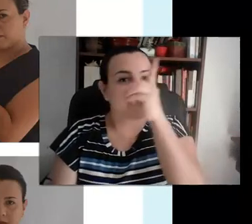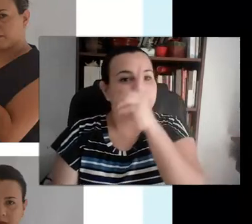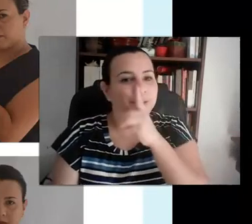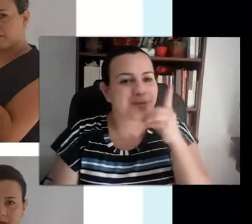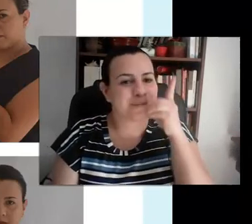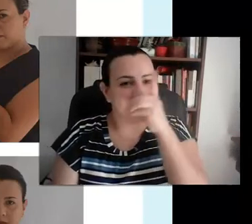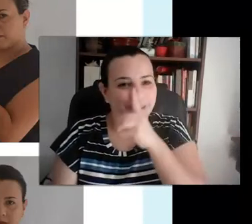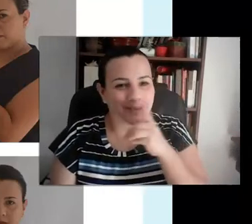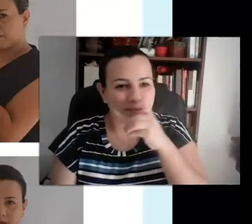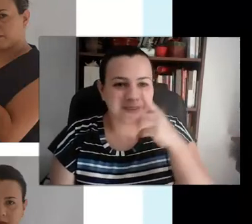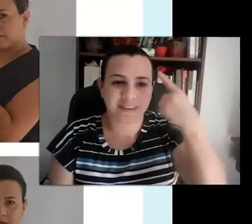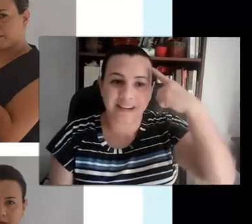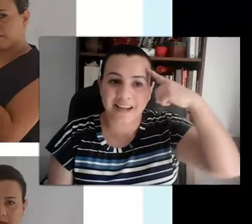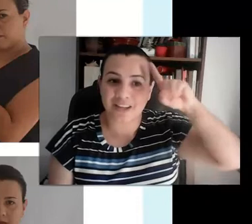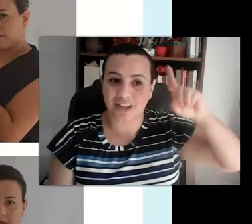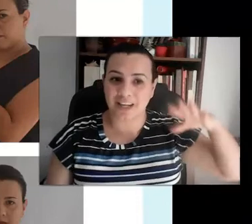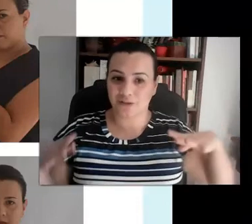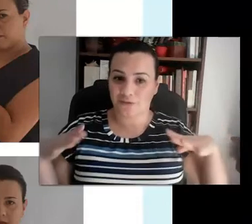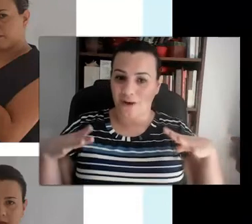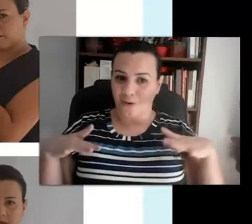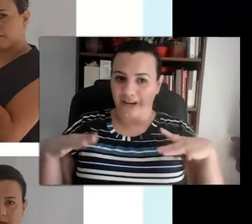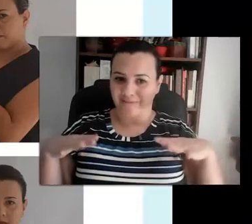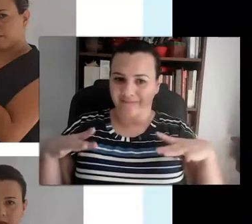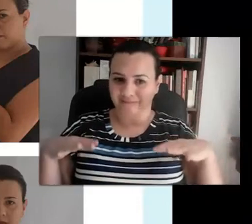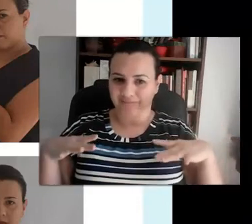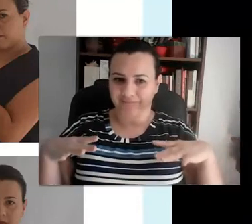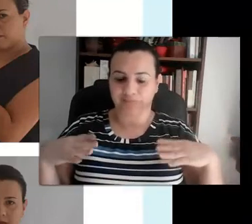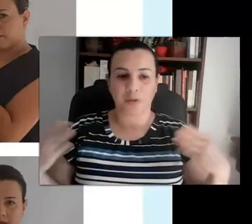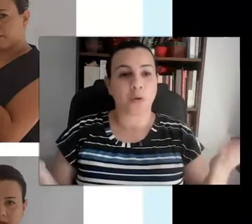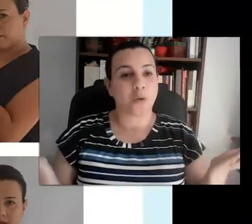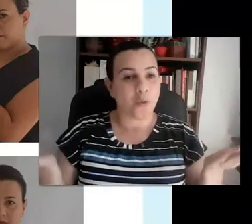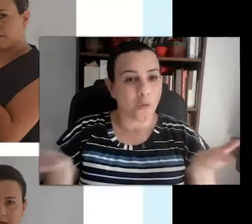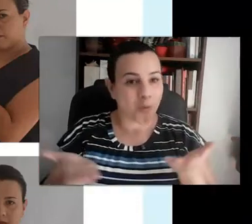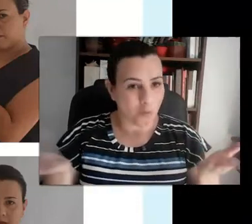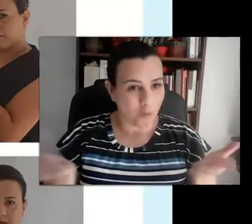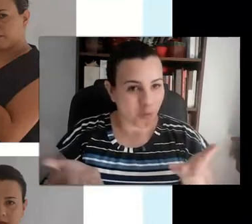Amanhã, domingo, dia de folga.